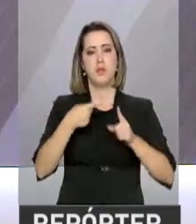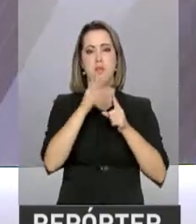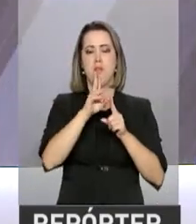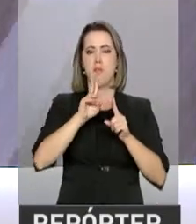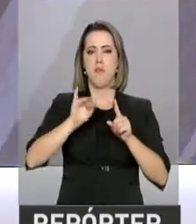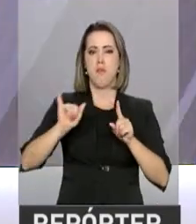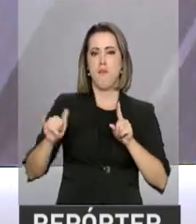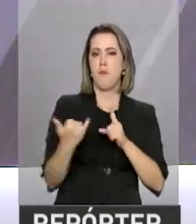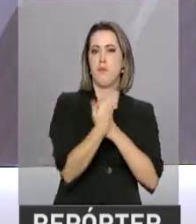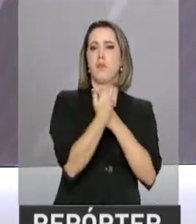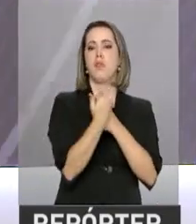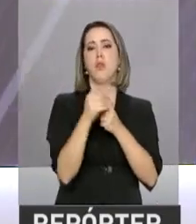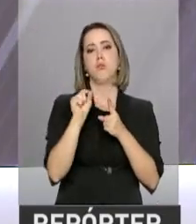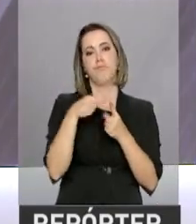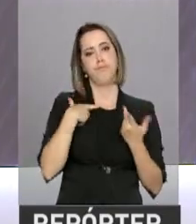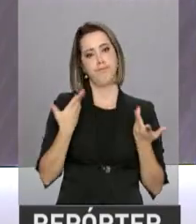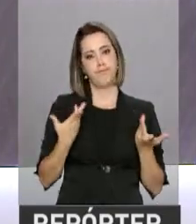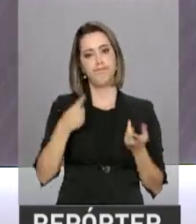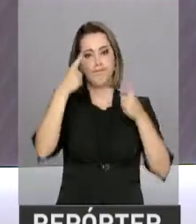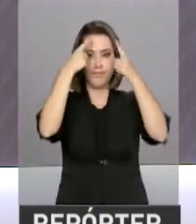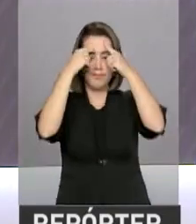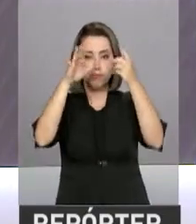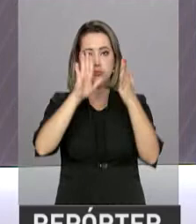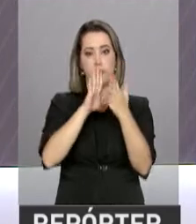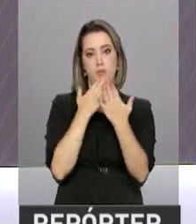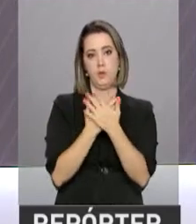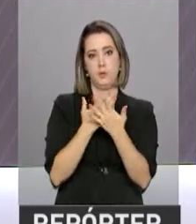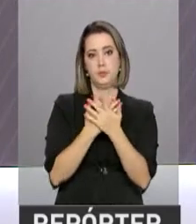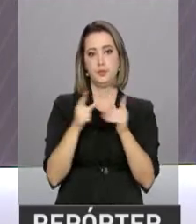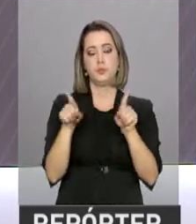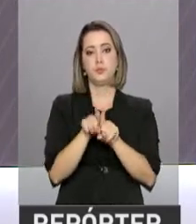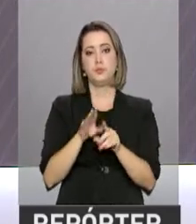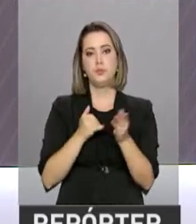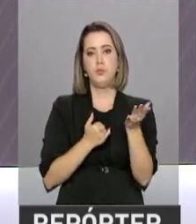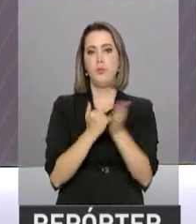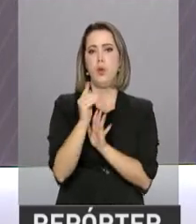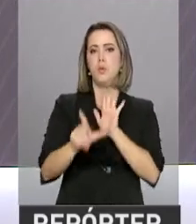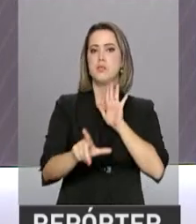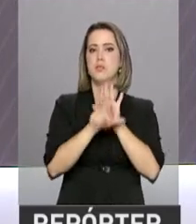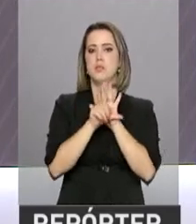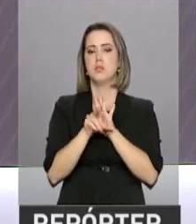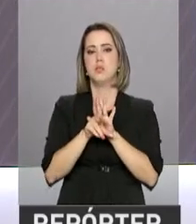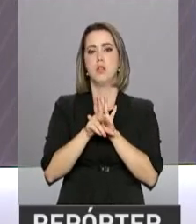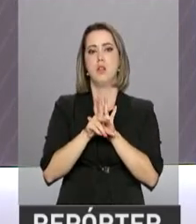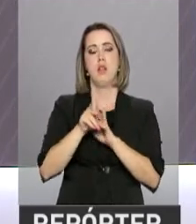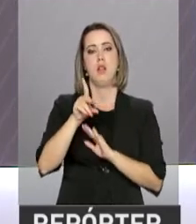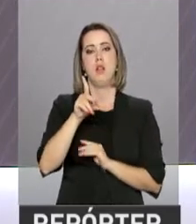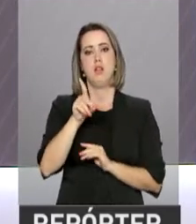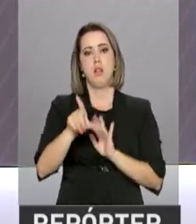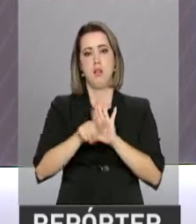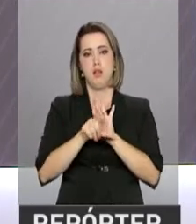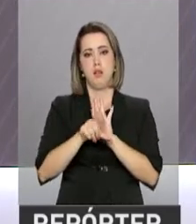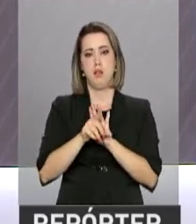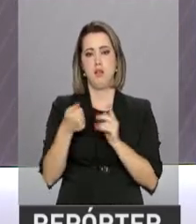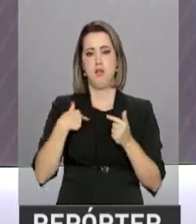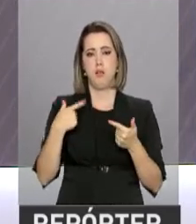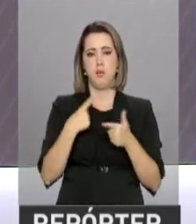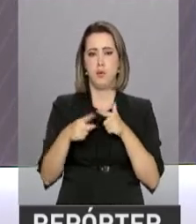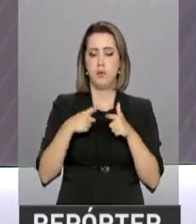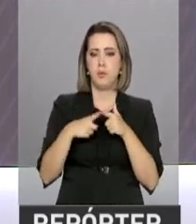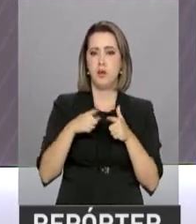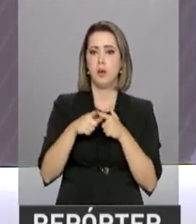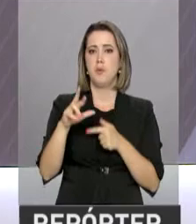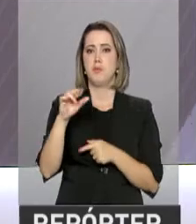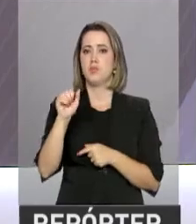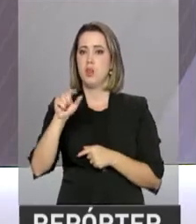escola a data foi instituída por lei no ano passado em alusão à chamada tragédia do realengo quando um ex-aluno